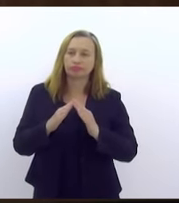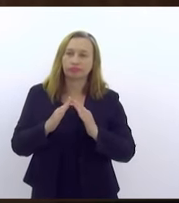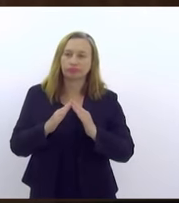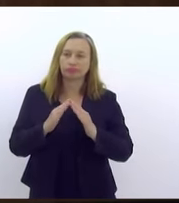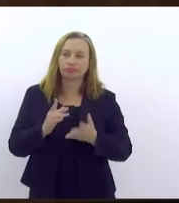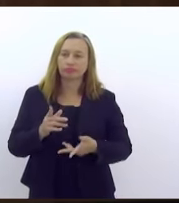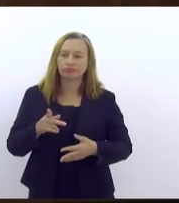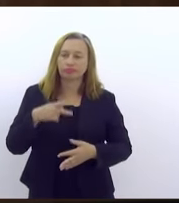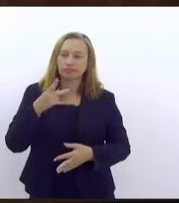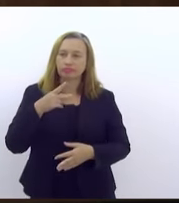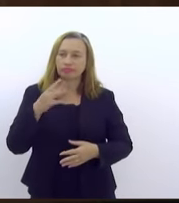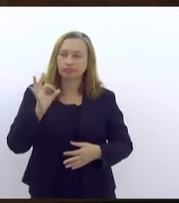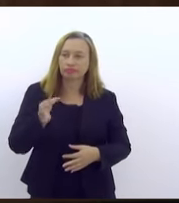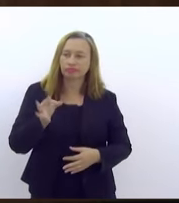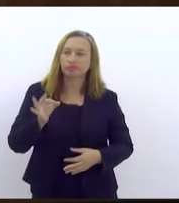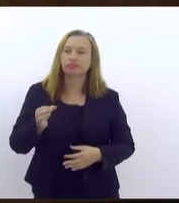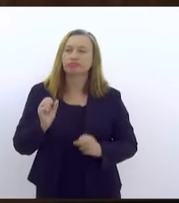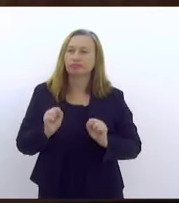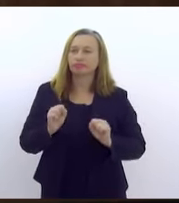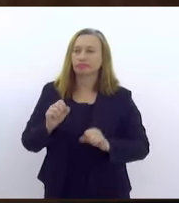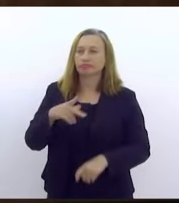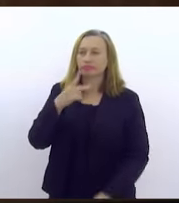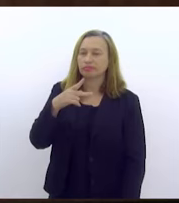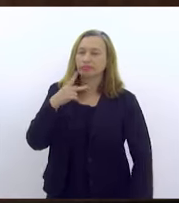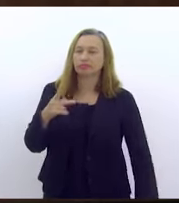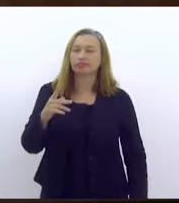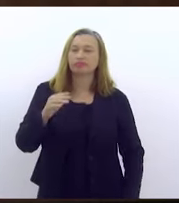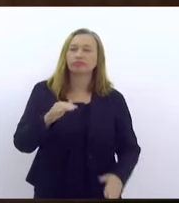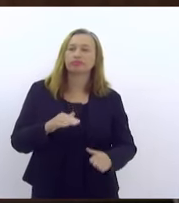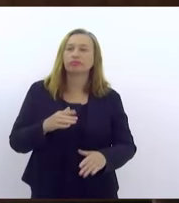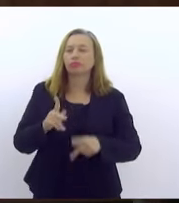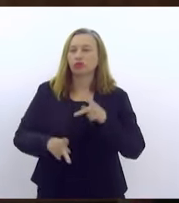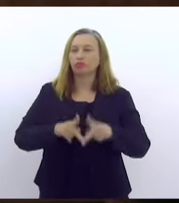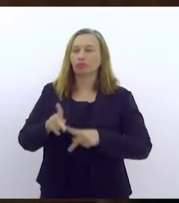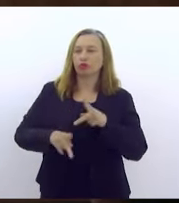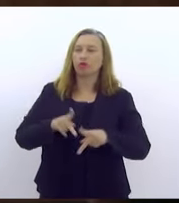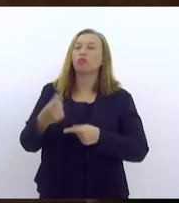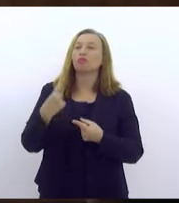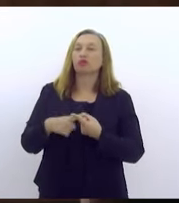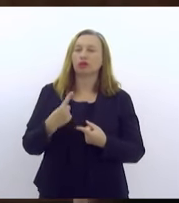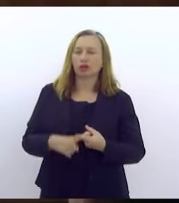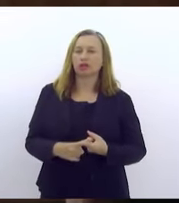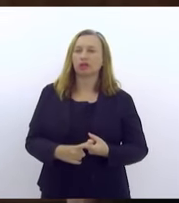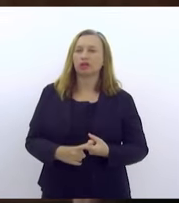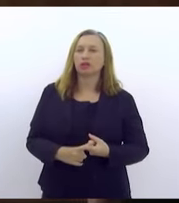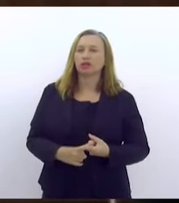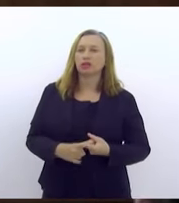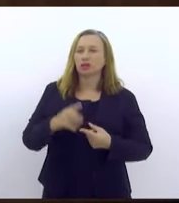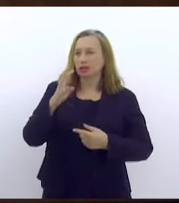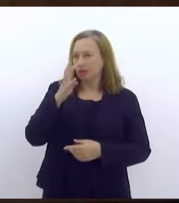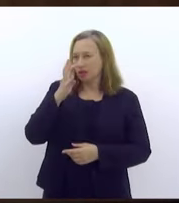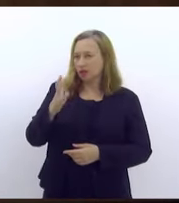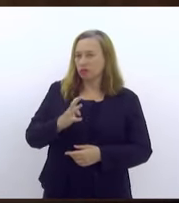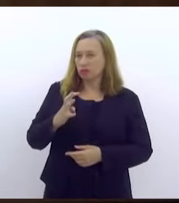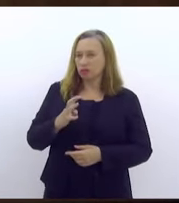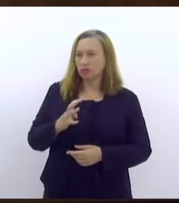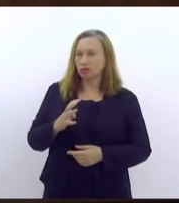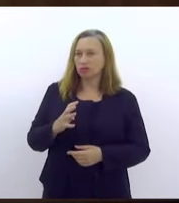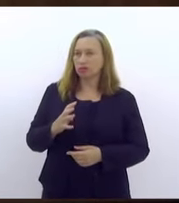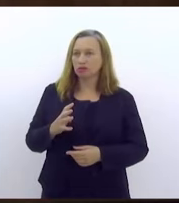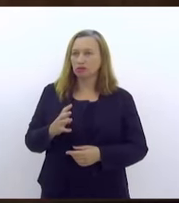deixar muito claro, para poder também falar com o meu eleitor, com a população, porque ser acusado de